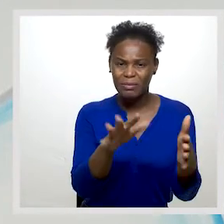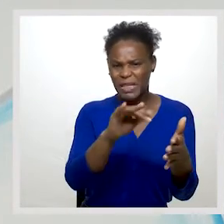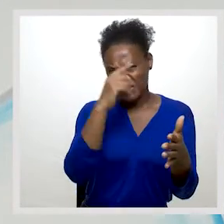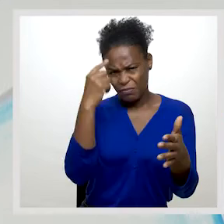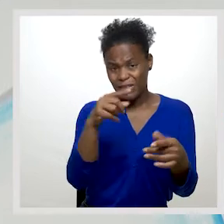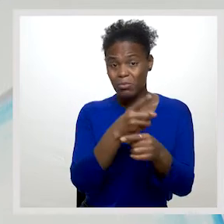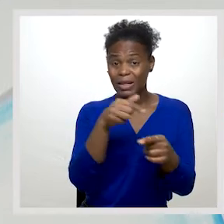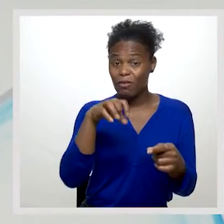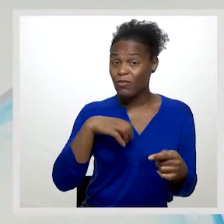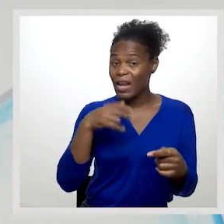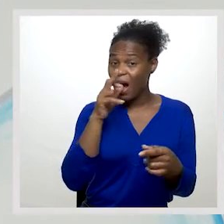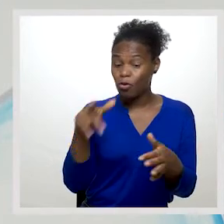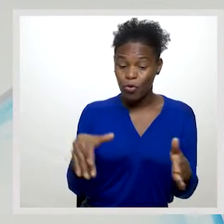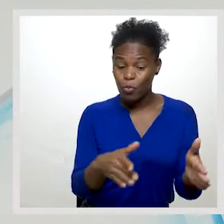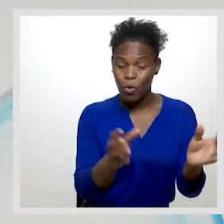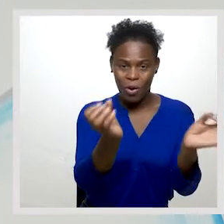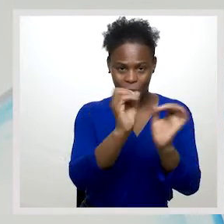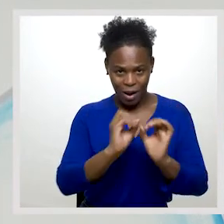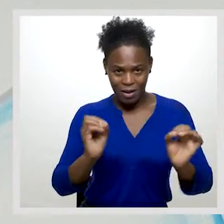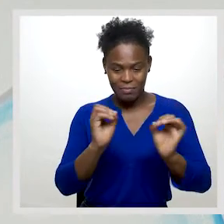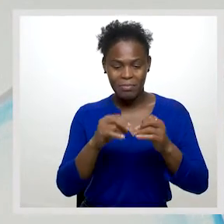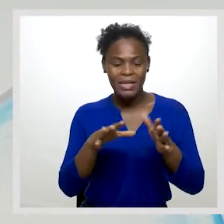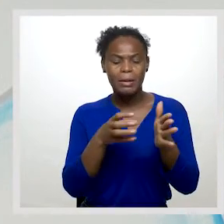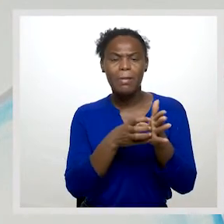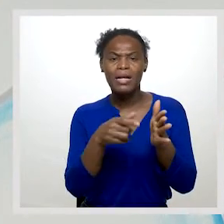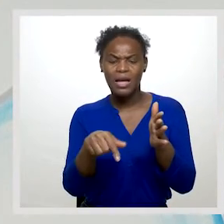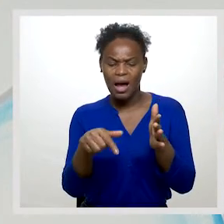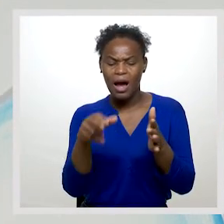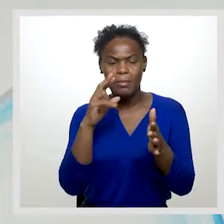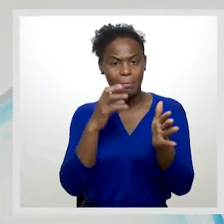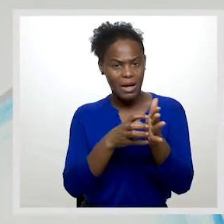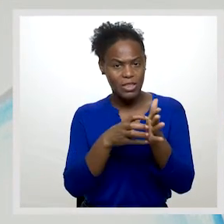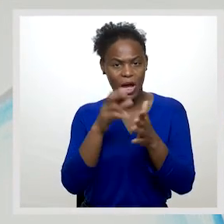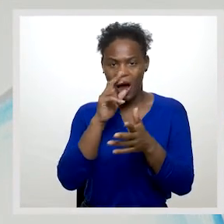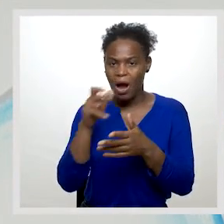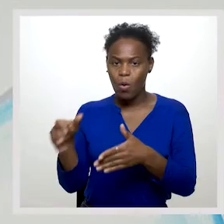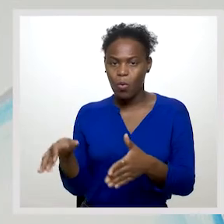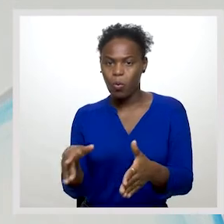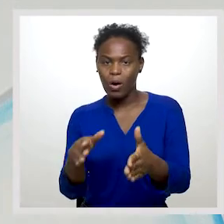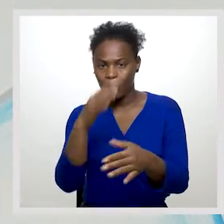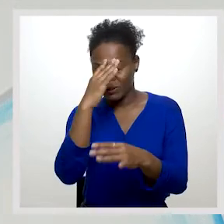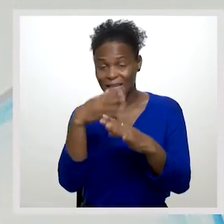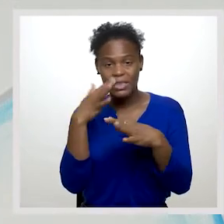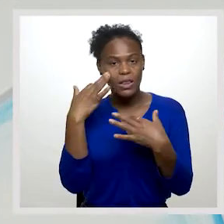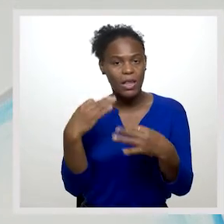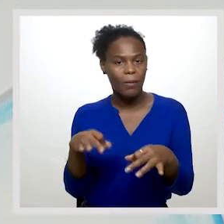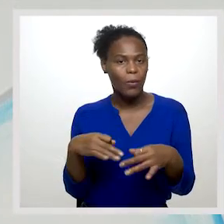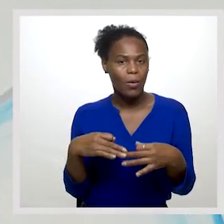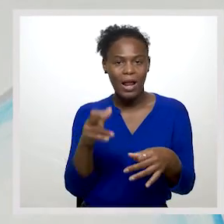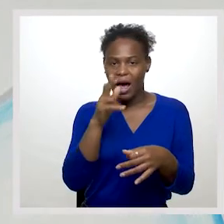que temos na imagem mostra-nos a imagem de um rio. É o que acontece naturalmente. O rio